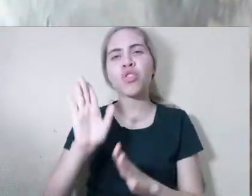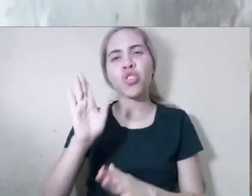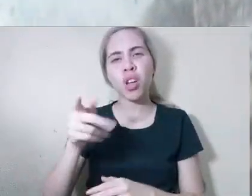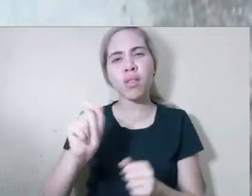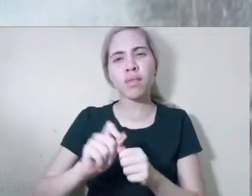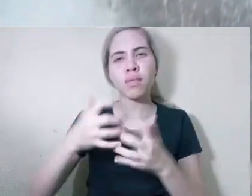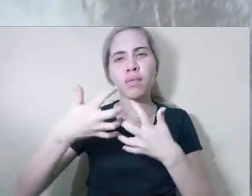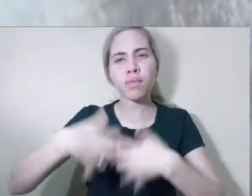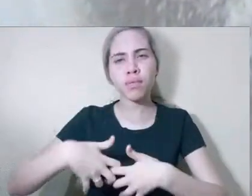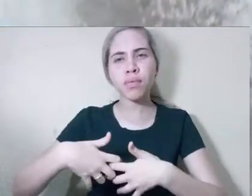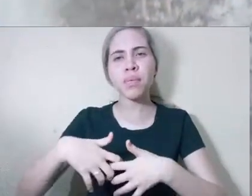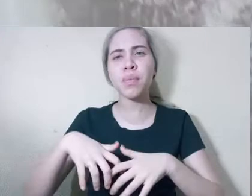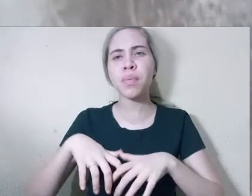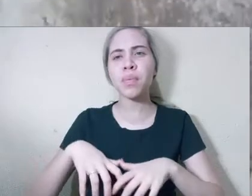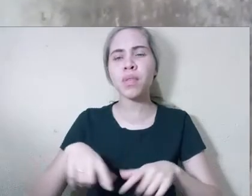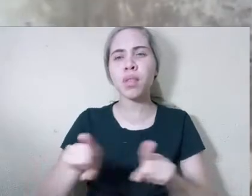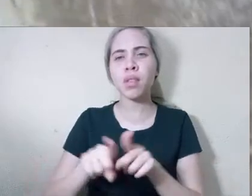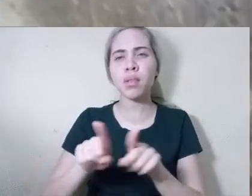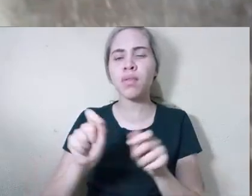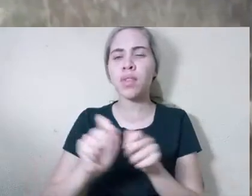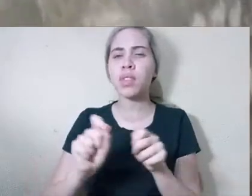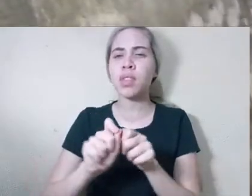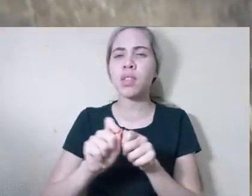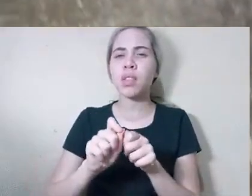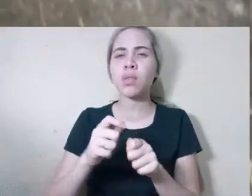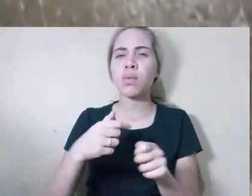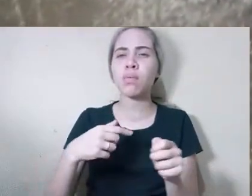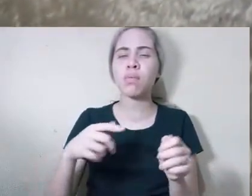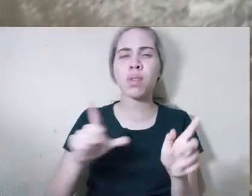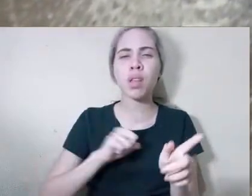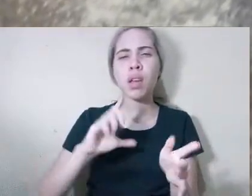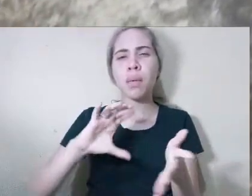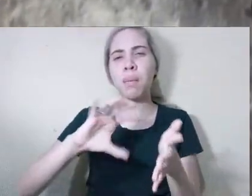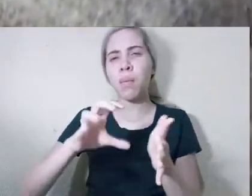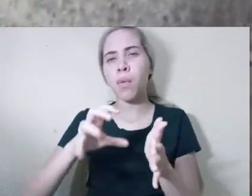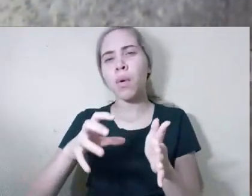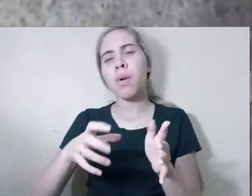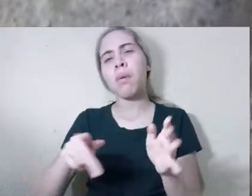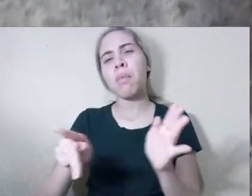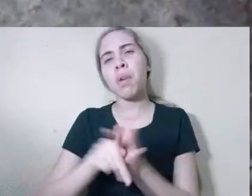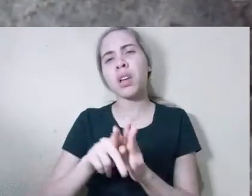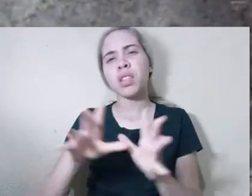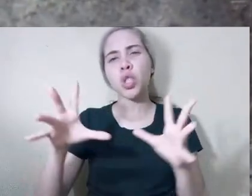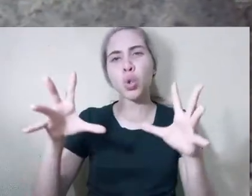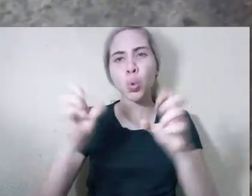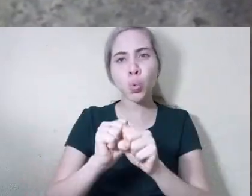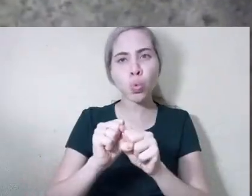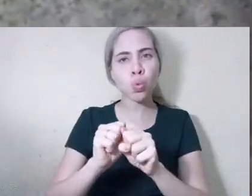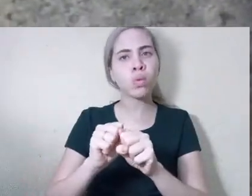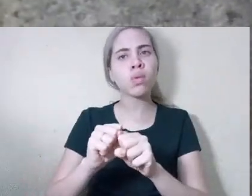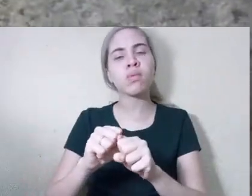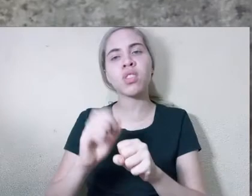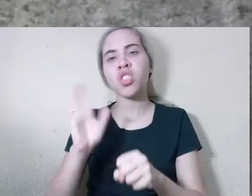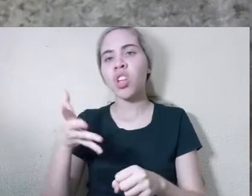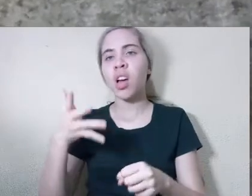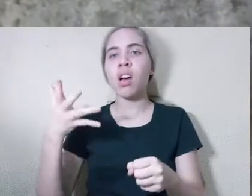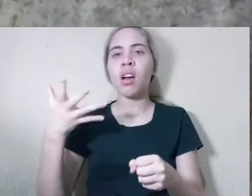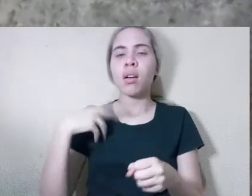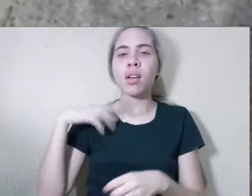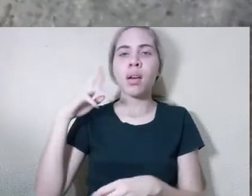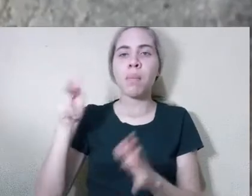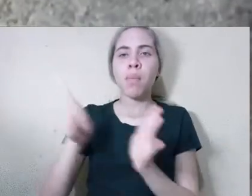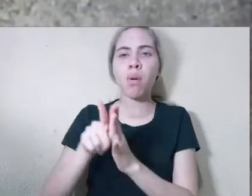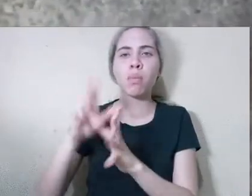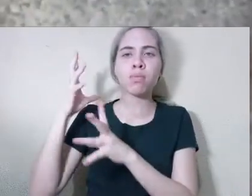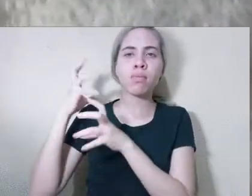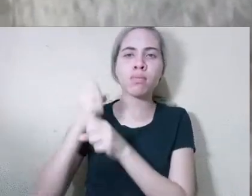ligar aqui para dar uma olhada. Ele tá fazendo a reforma. Então todas essas peças aqui, ó, mais escuras, já foram revisadas, tiradas as